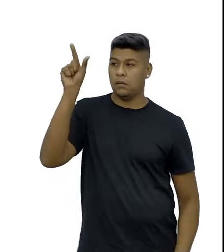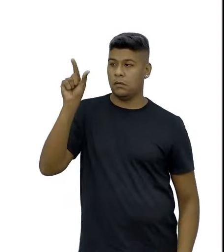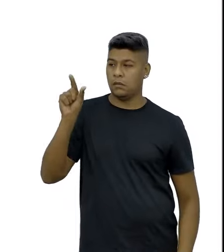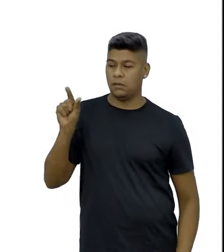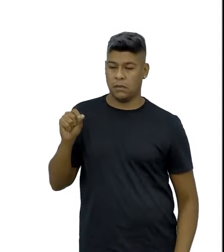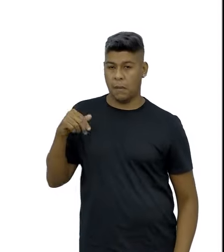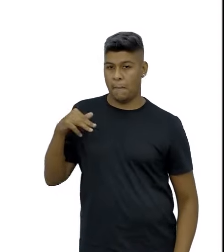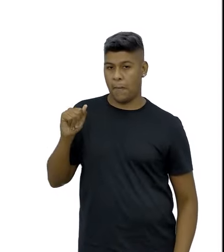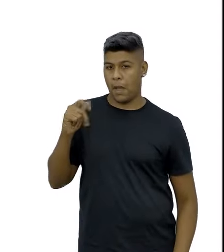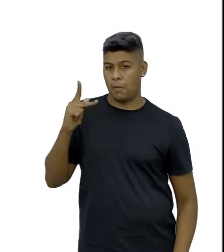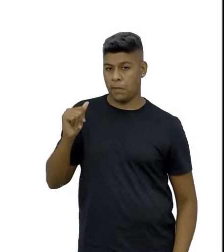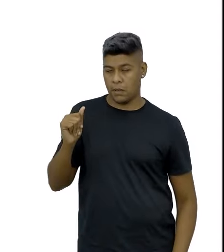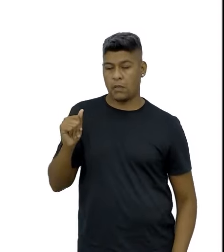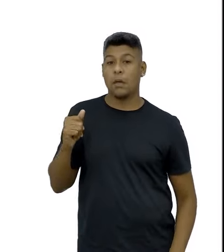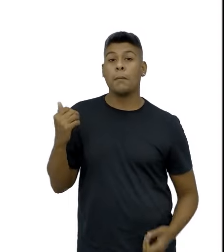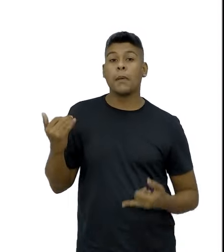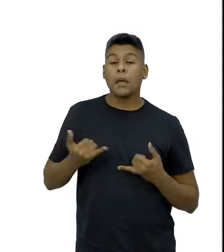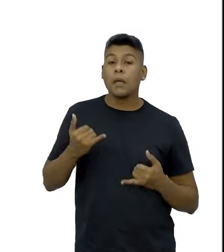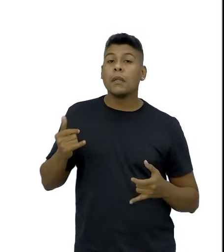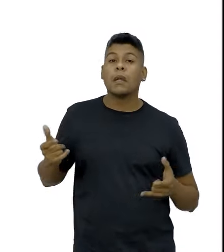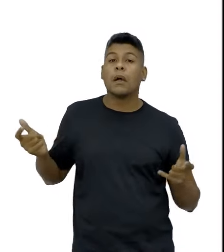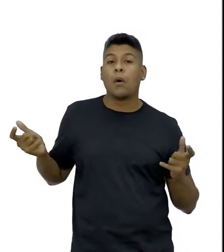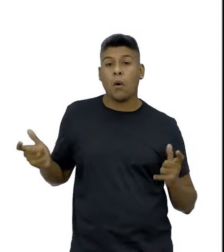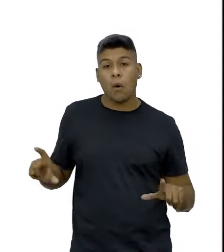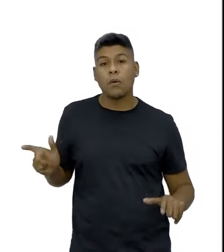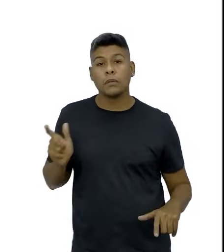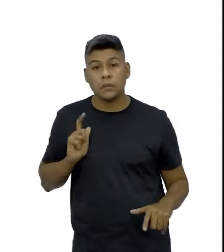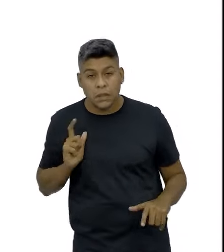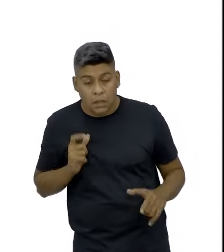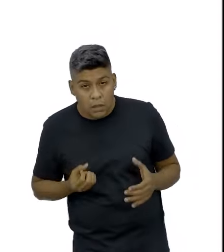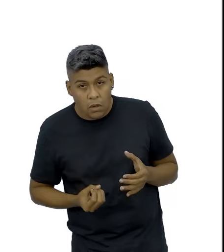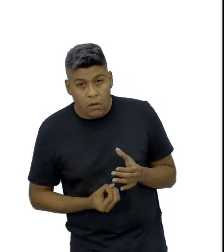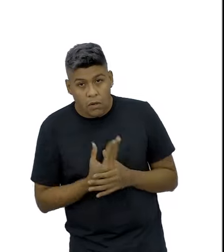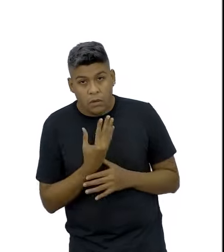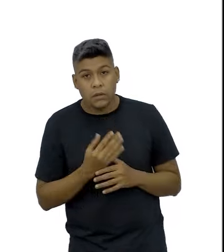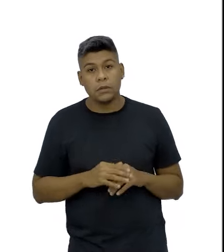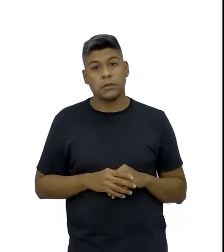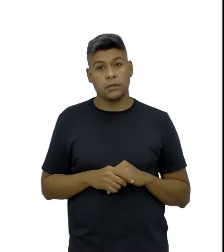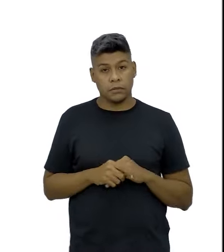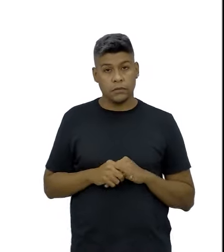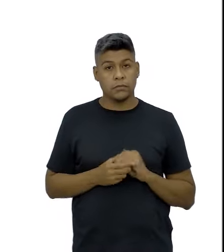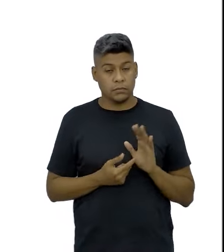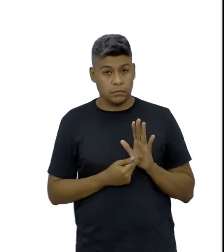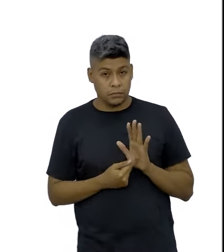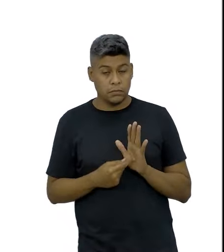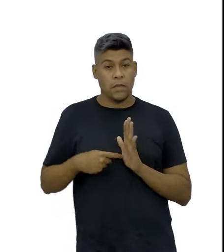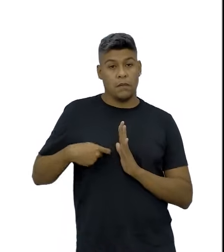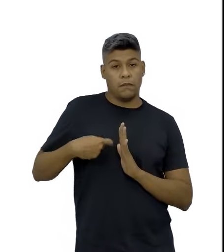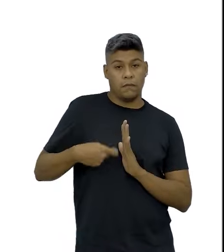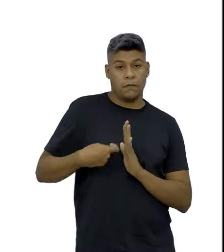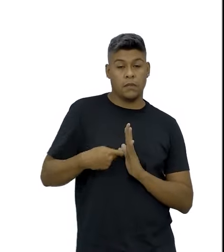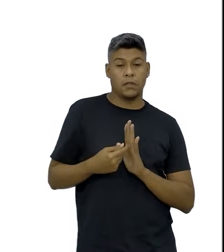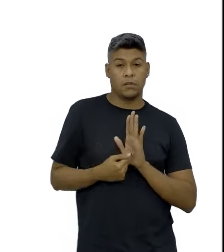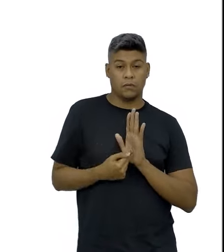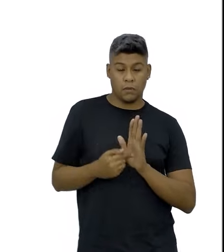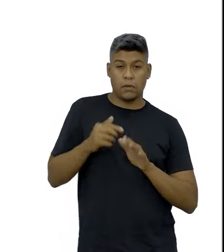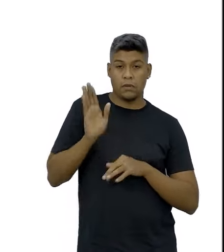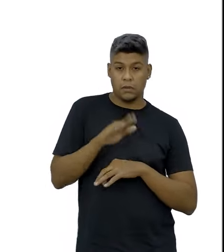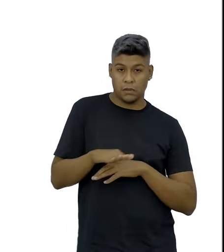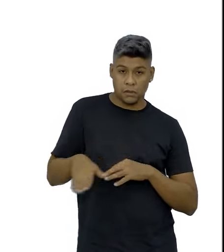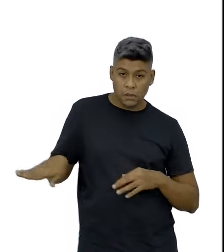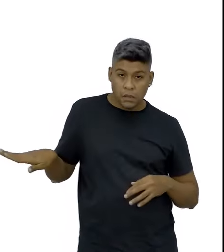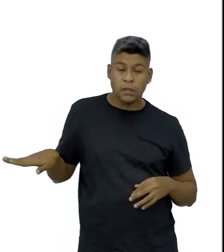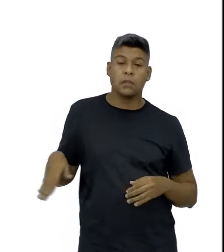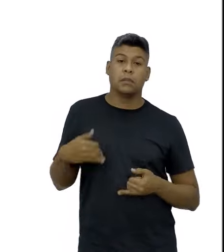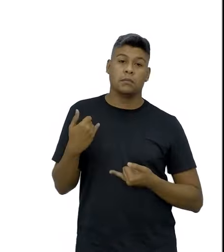os países onde essas brincadeiras possivelmente tiveram origem, e, se possível, exibindo o vídeo que mostra crianças brincando, que está